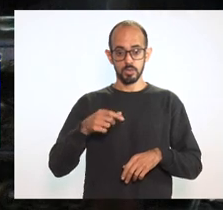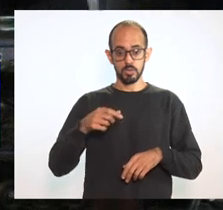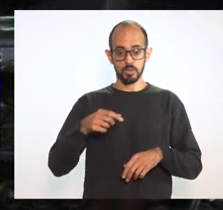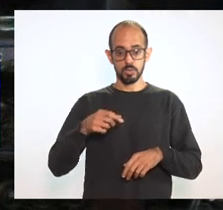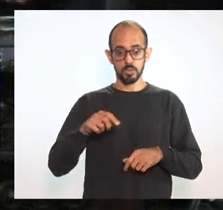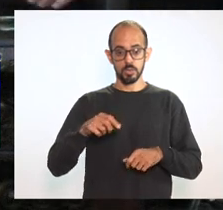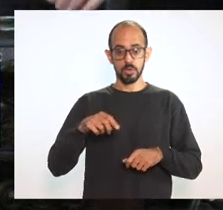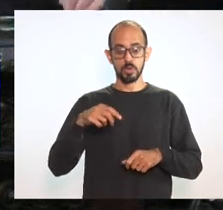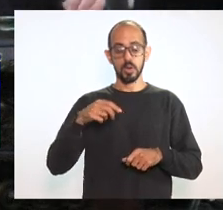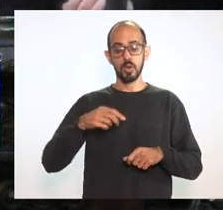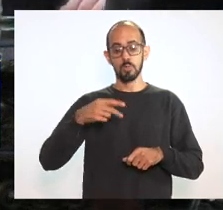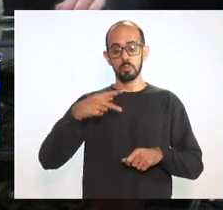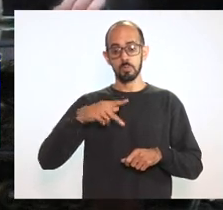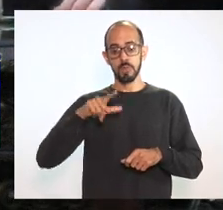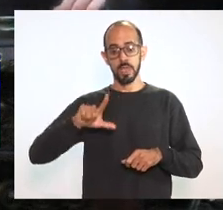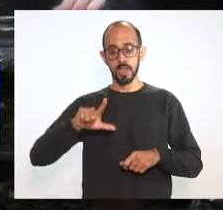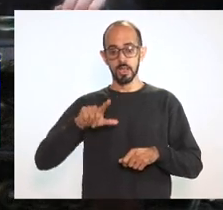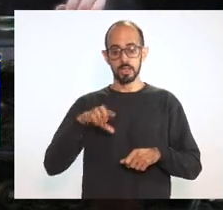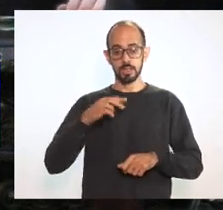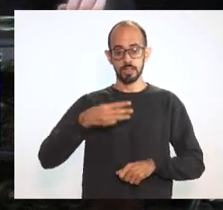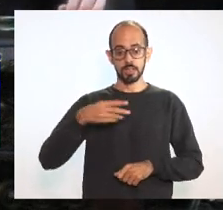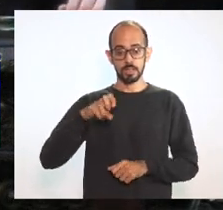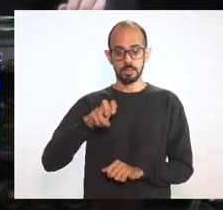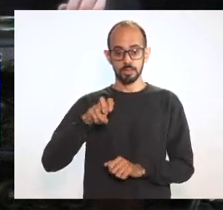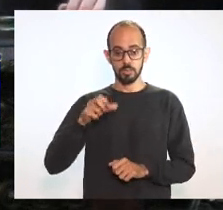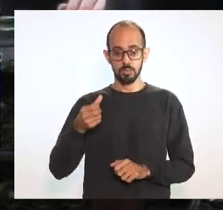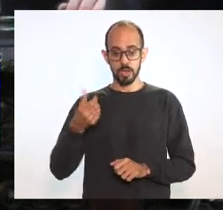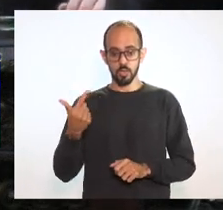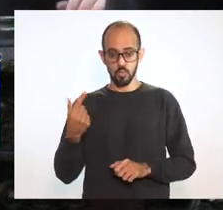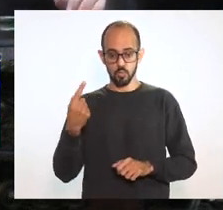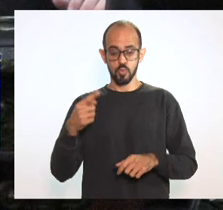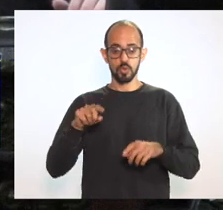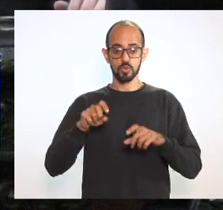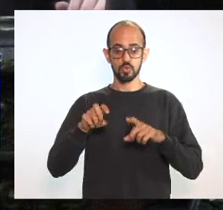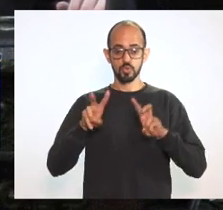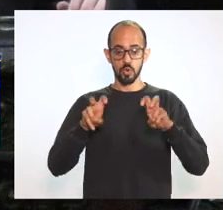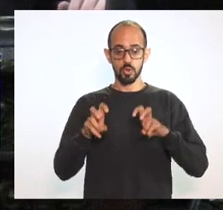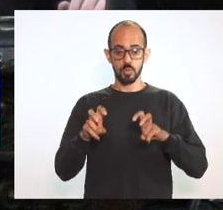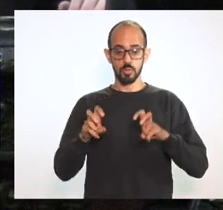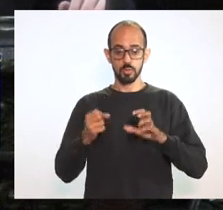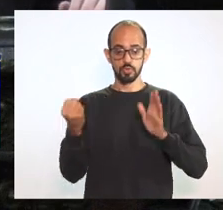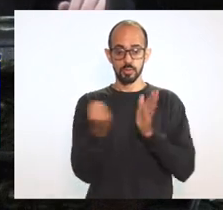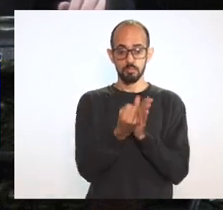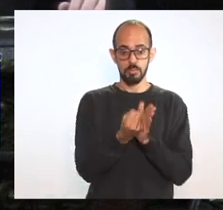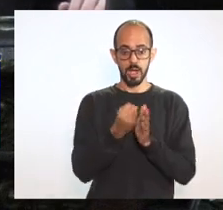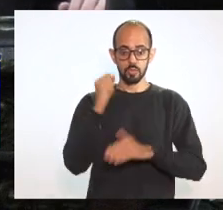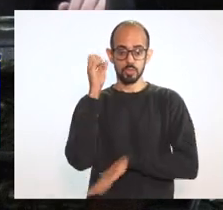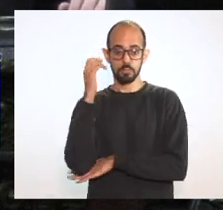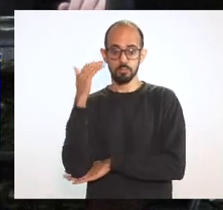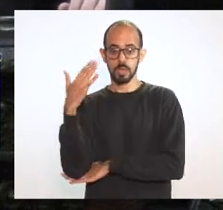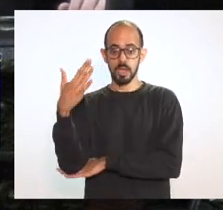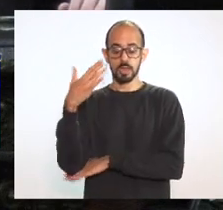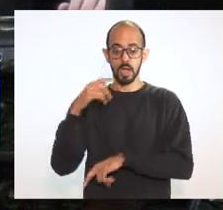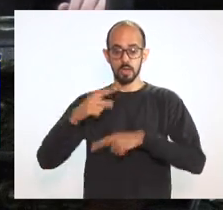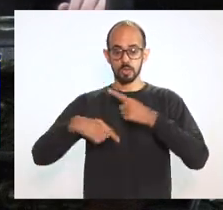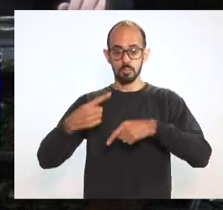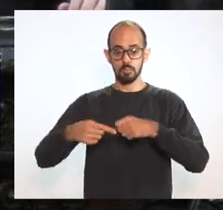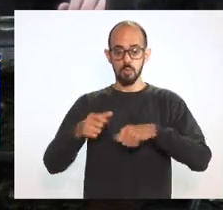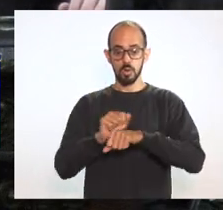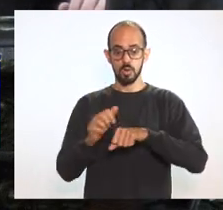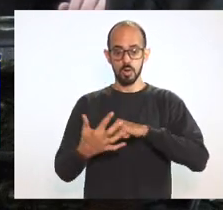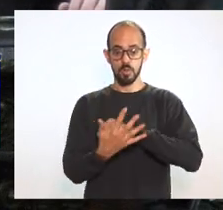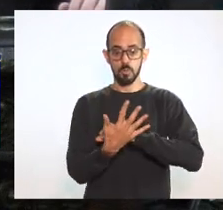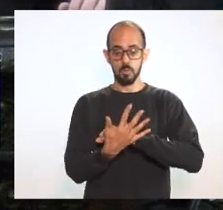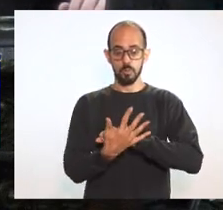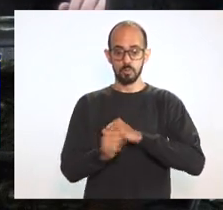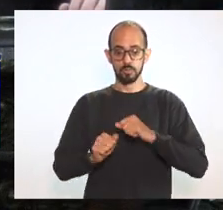Samuel Malafaia, que institui a política estadual de conscientização dos impactos ambientais e econômicos e sociais pós-pandemia, no âmbito do Estado do Rio de Janeiro e